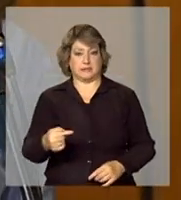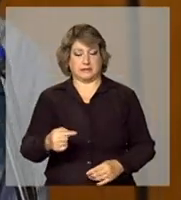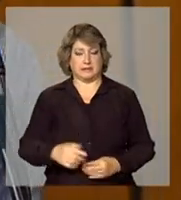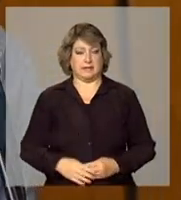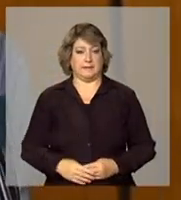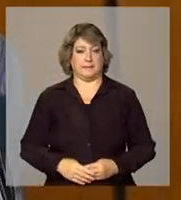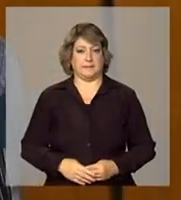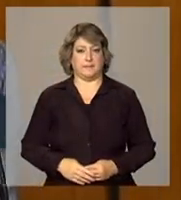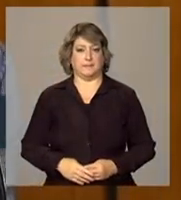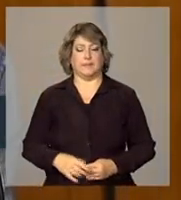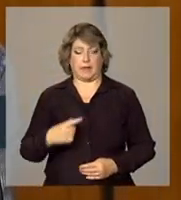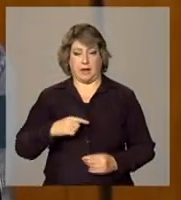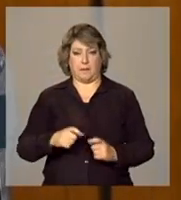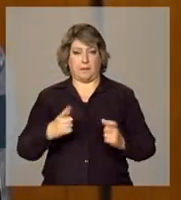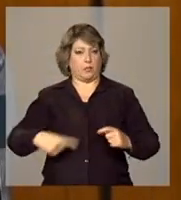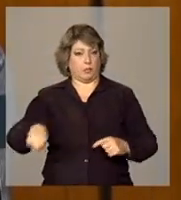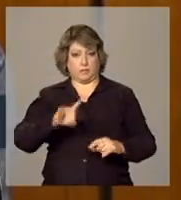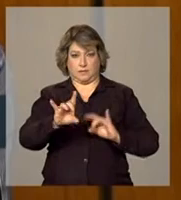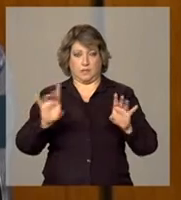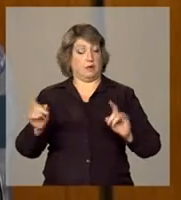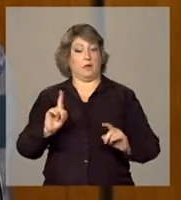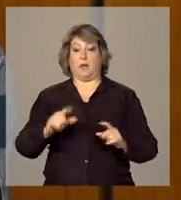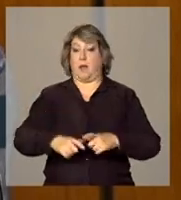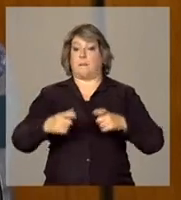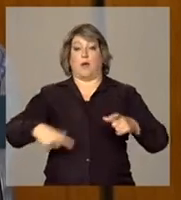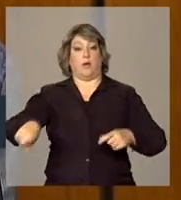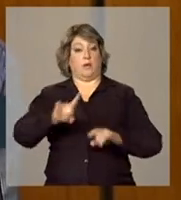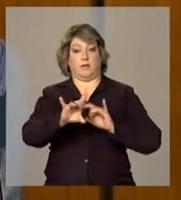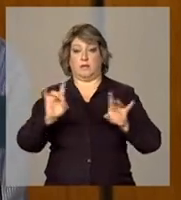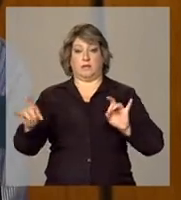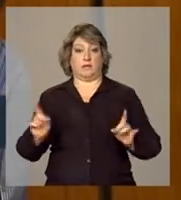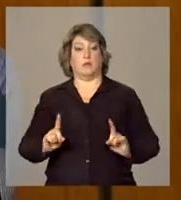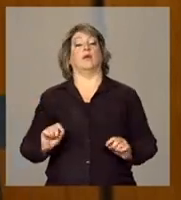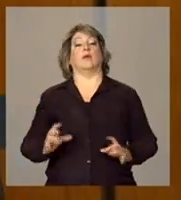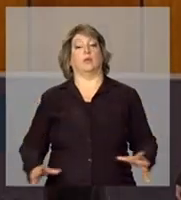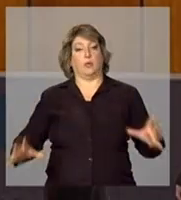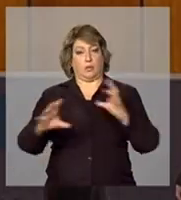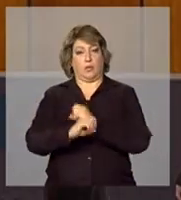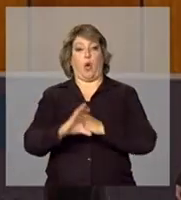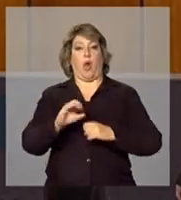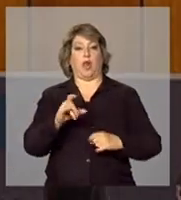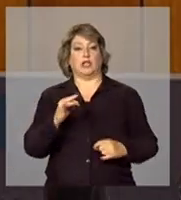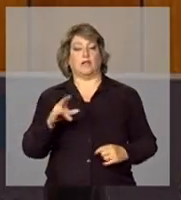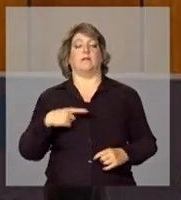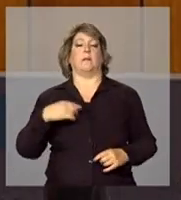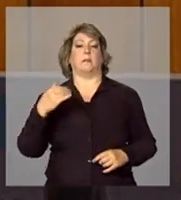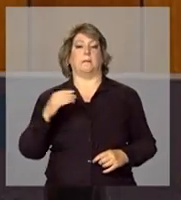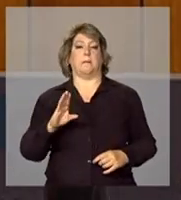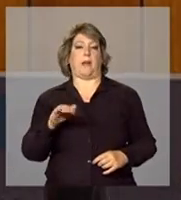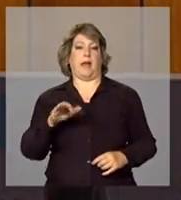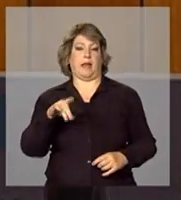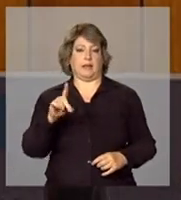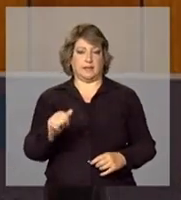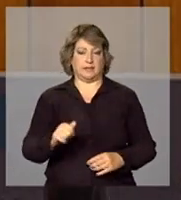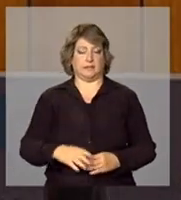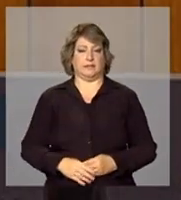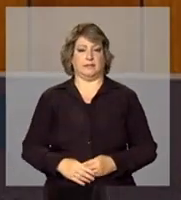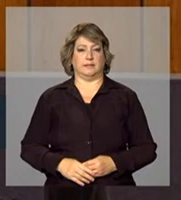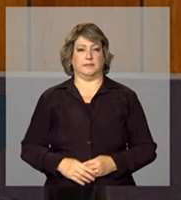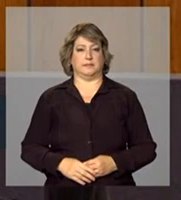individua a maioria dos lugares né não a maioria não é durante a coletiva e coletivo a bancada